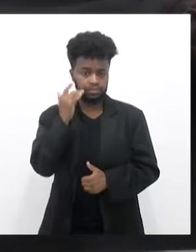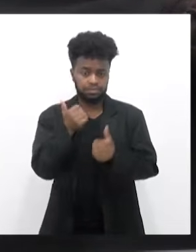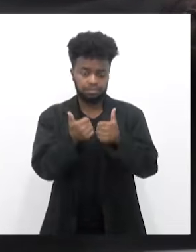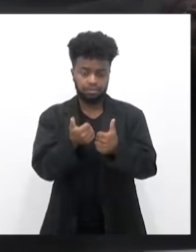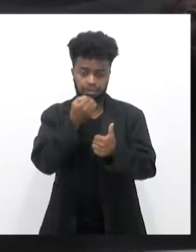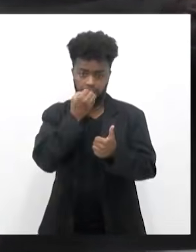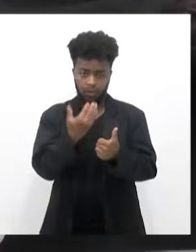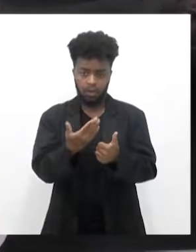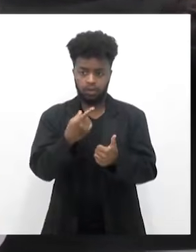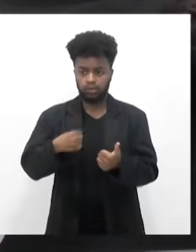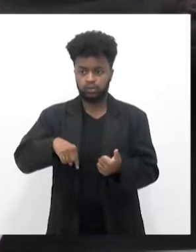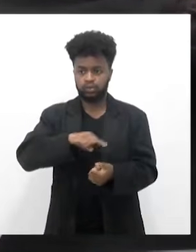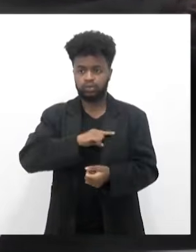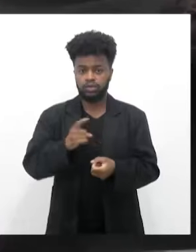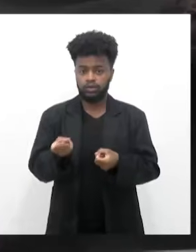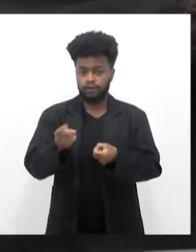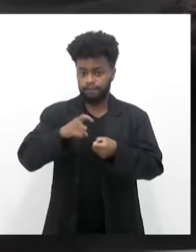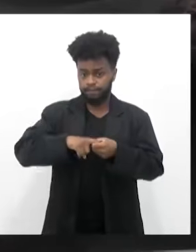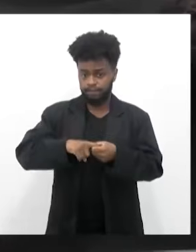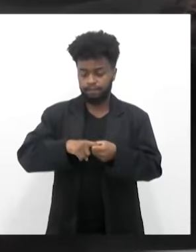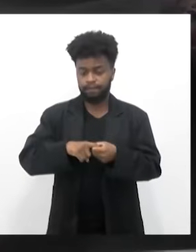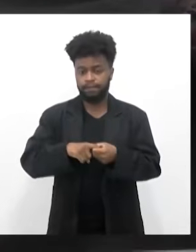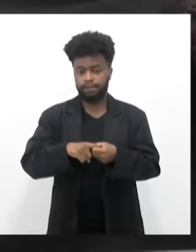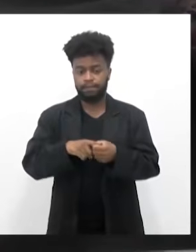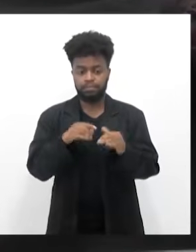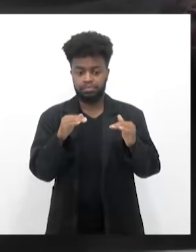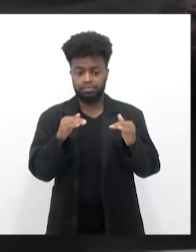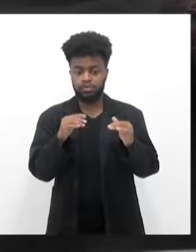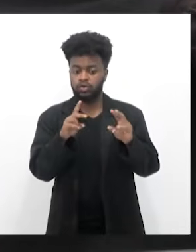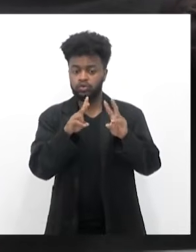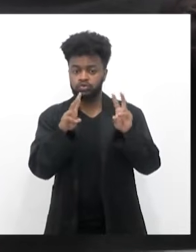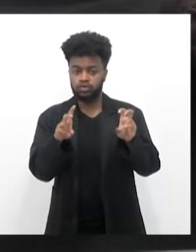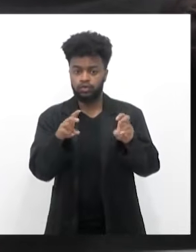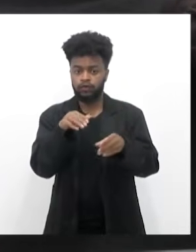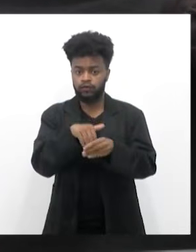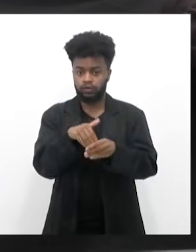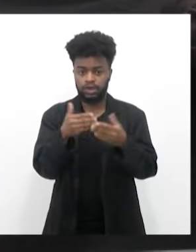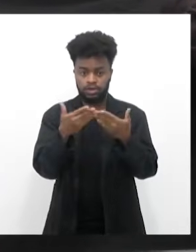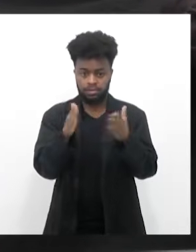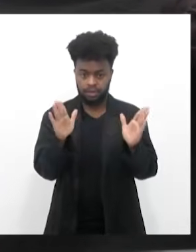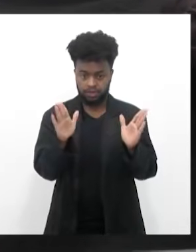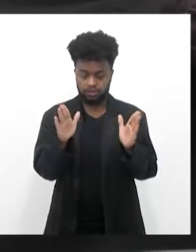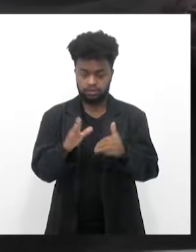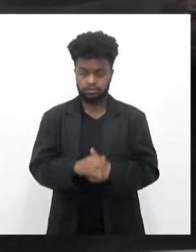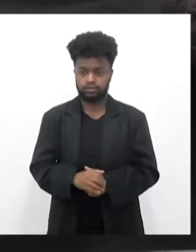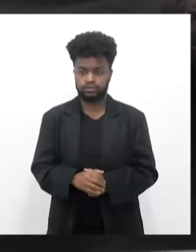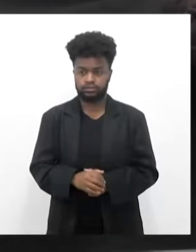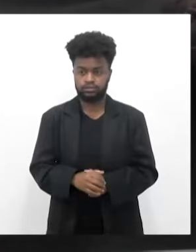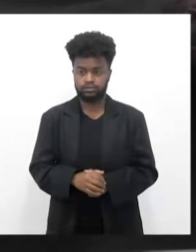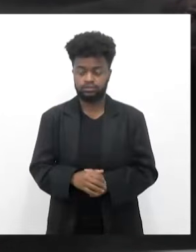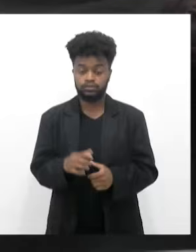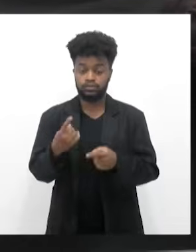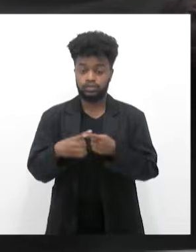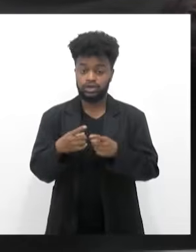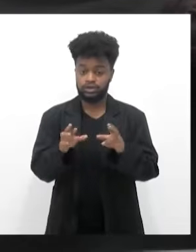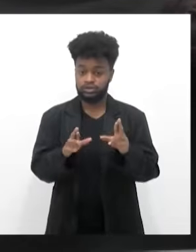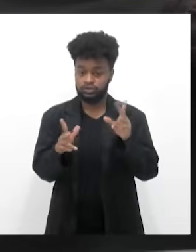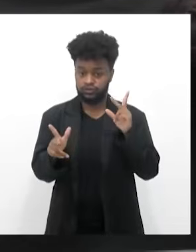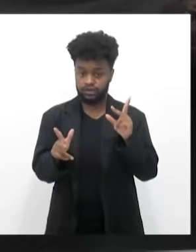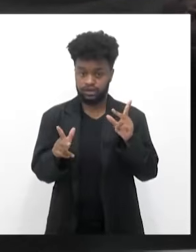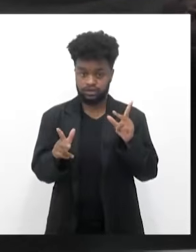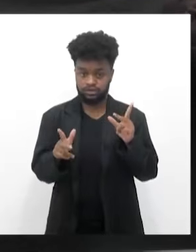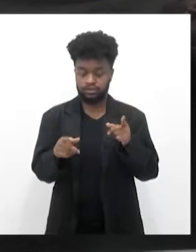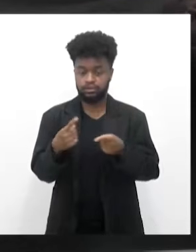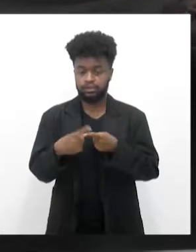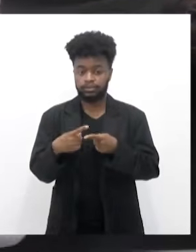tenha voltado, com o consenso do deputado Luiz Paulo, à eleição aberta. Que é diferente.